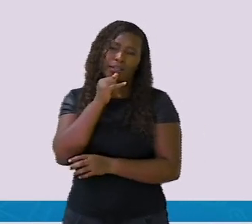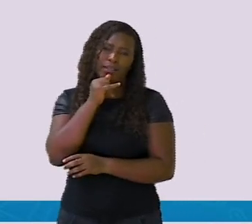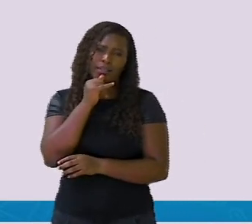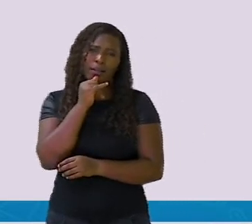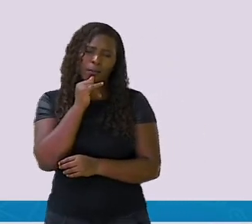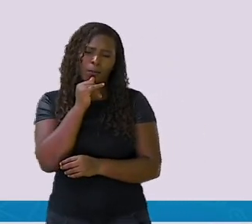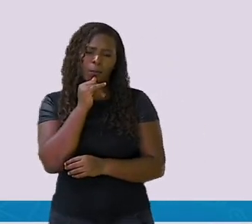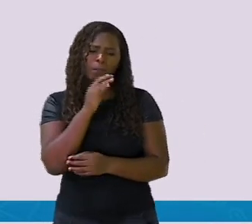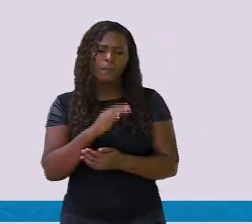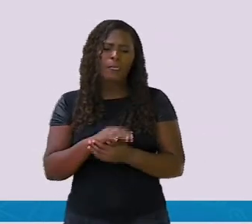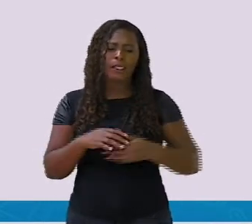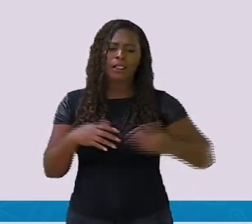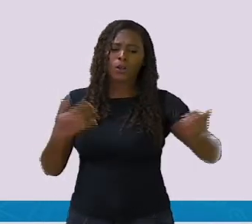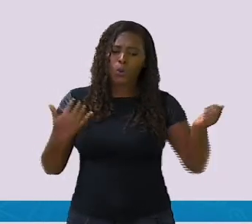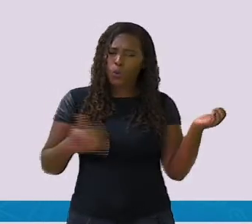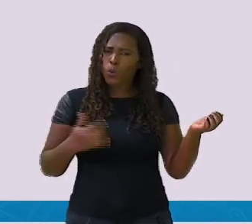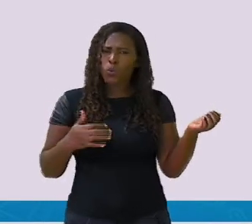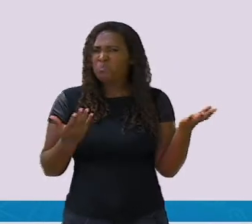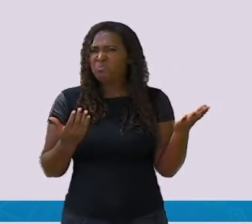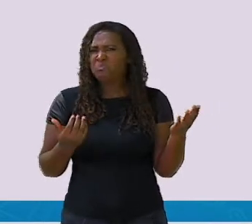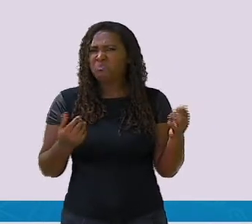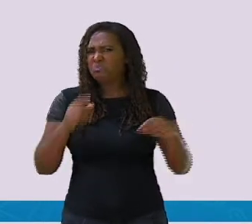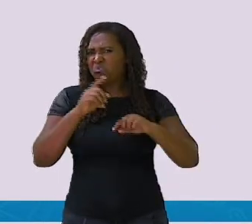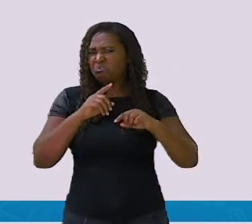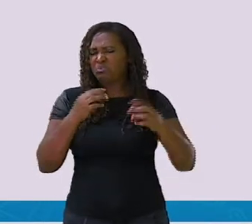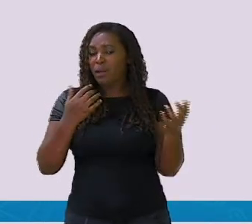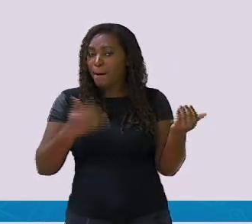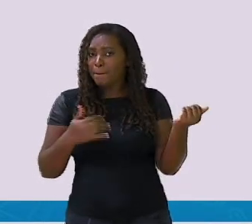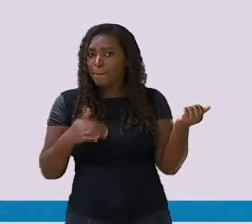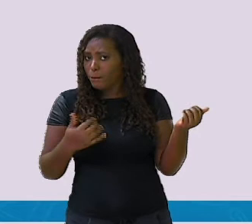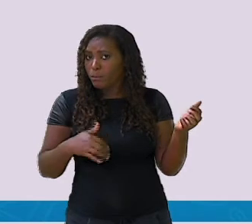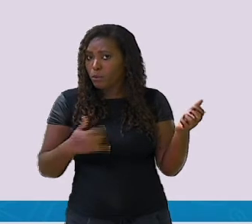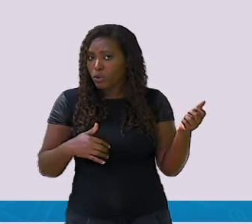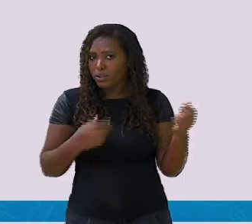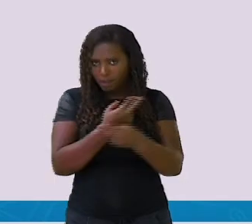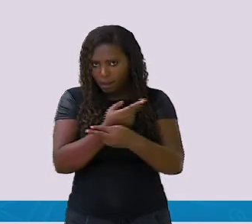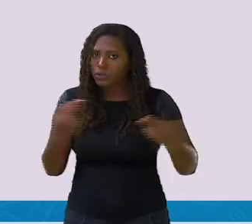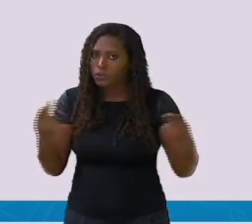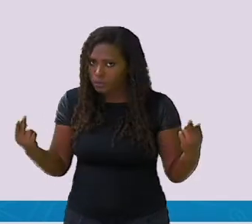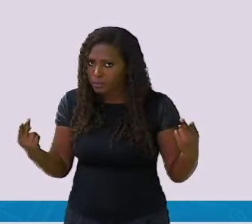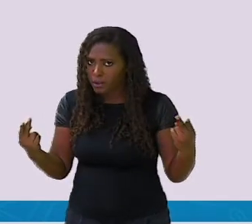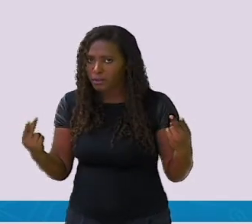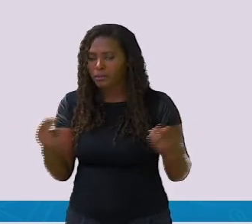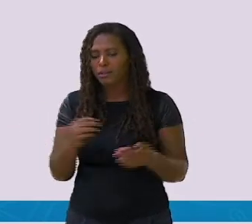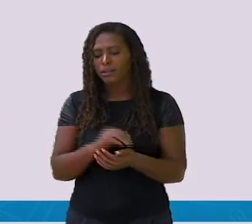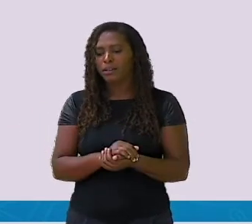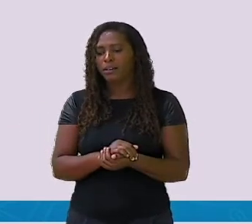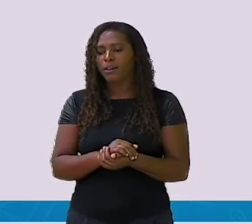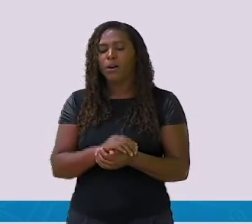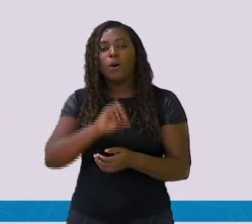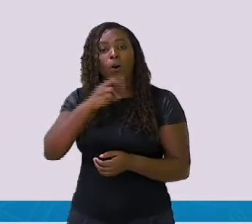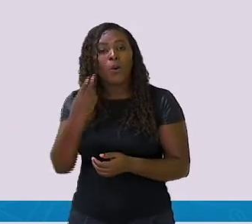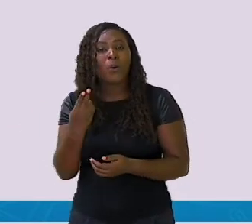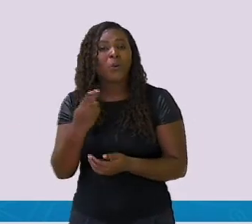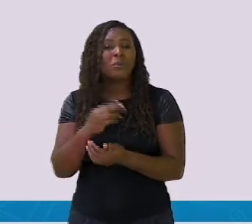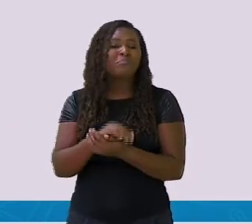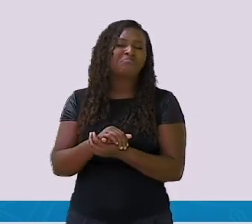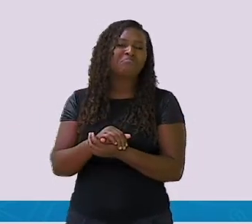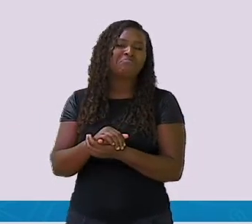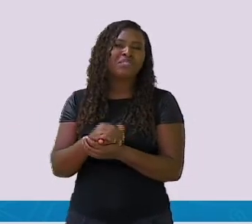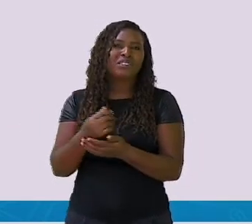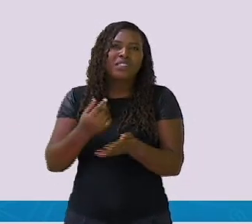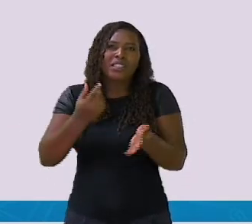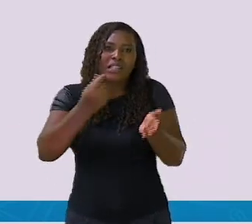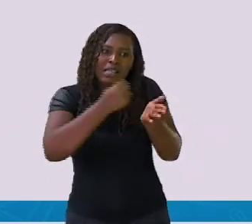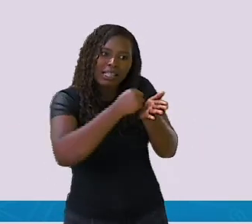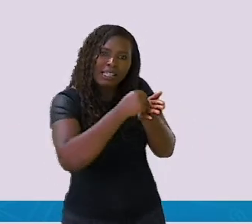um instrumento que era usado para escrever antigamente. A gente consegue ver ali no museu preservada, por exemplo,